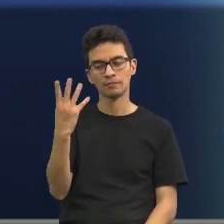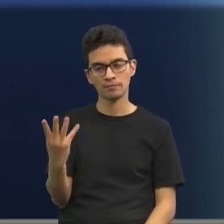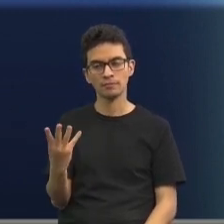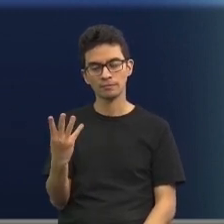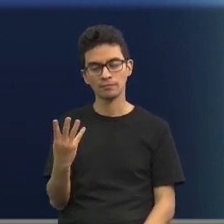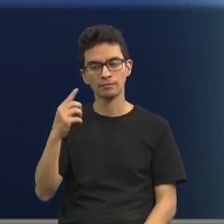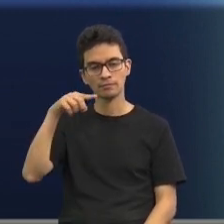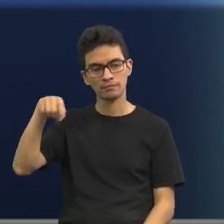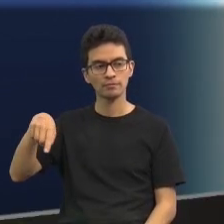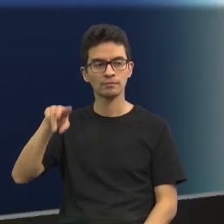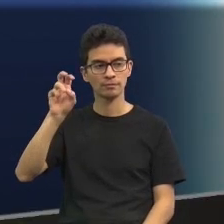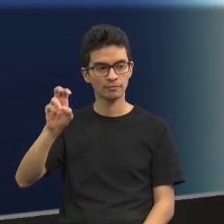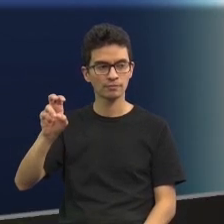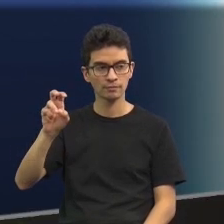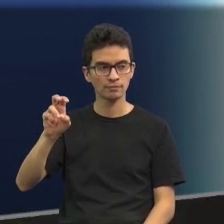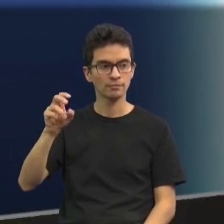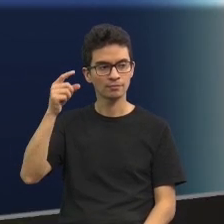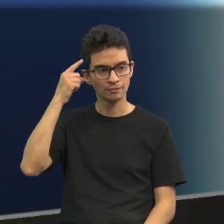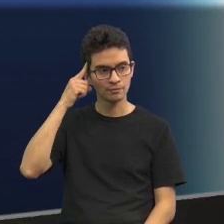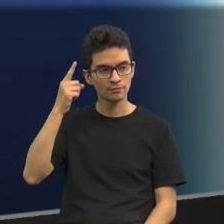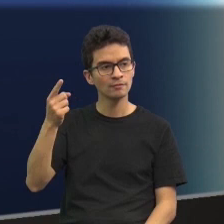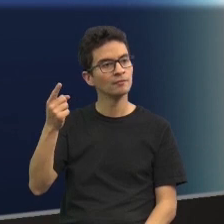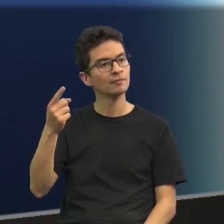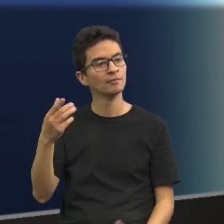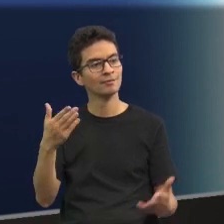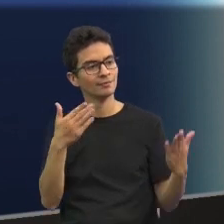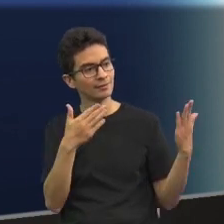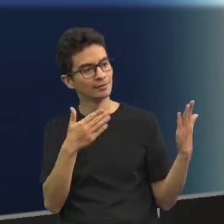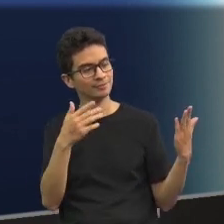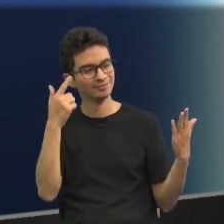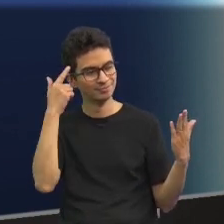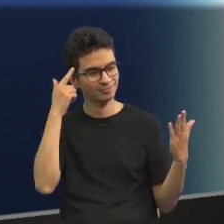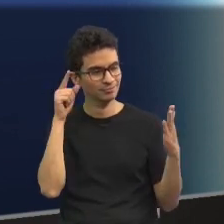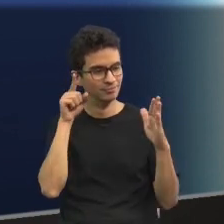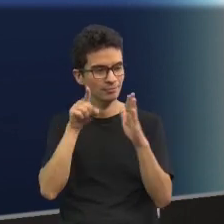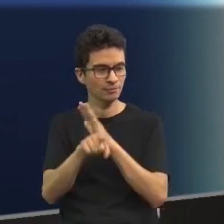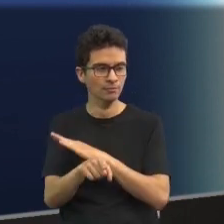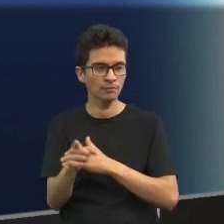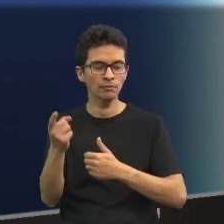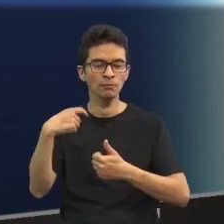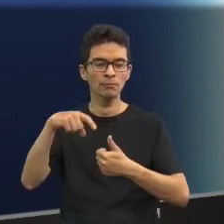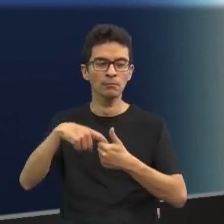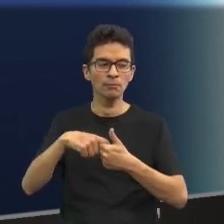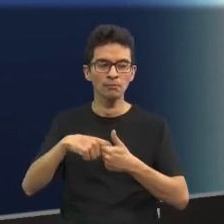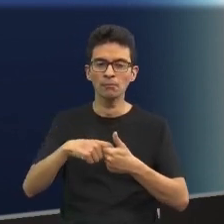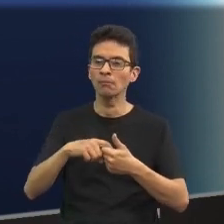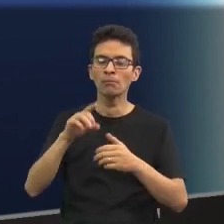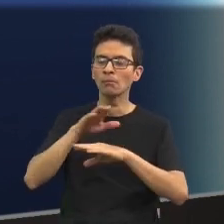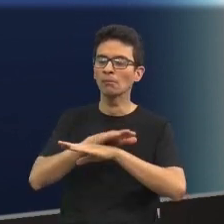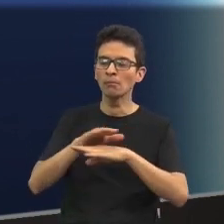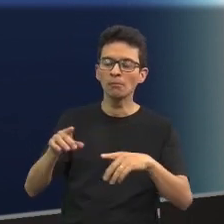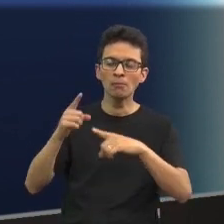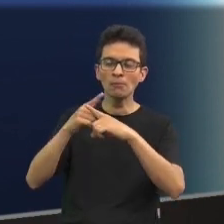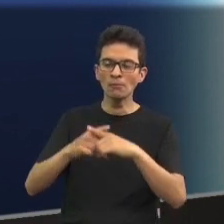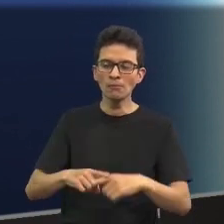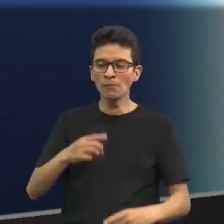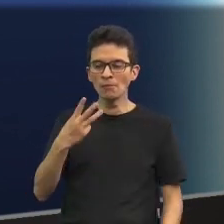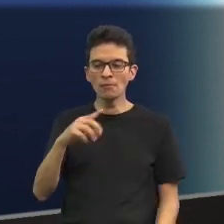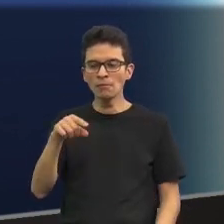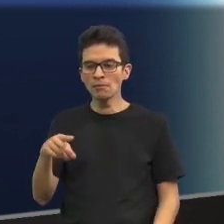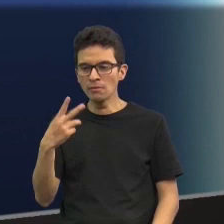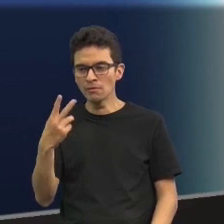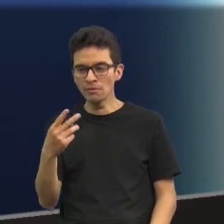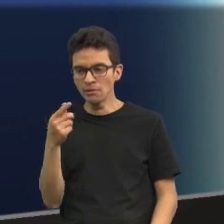24,5 e aí voltando então ao enunciado basta multiplicar por 3,2 que a